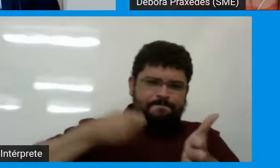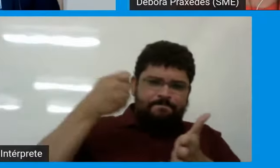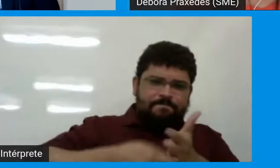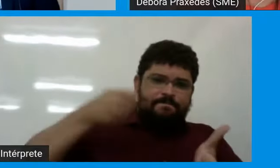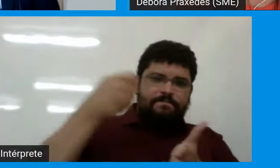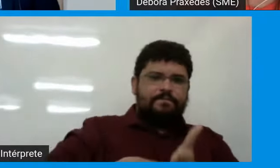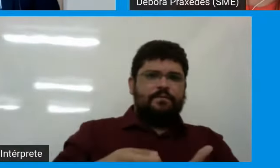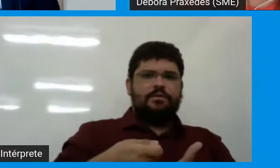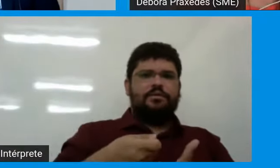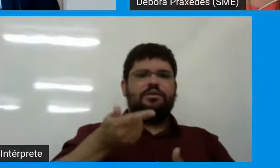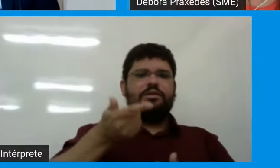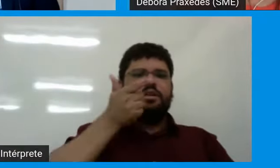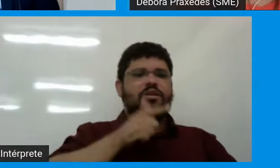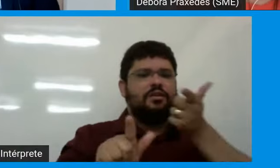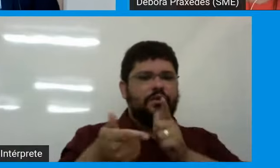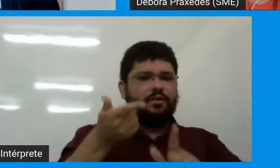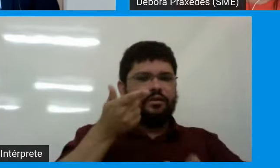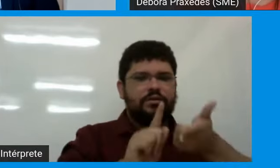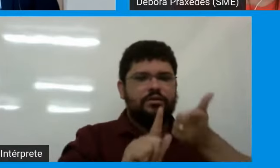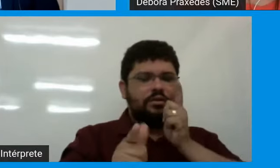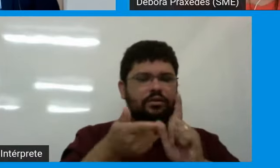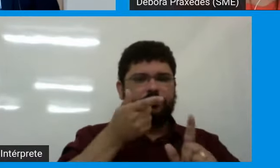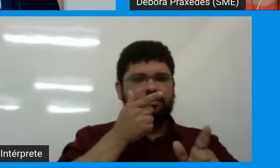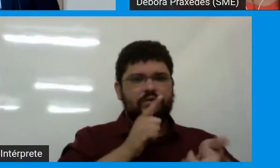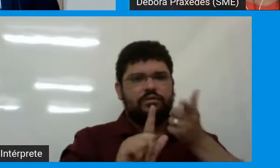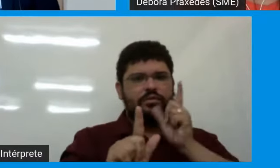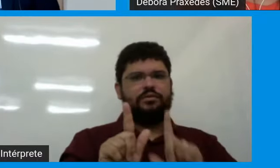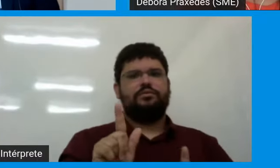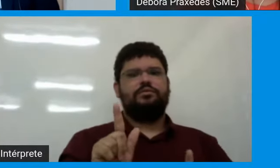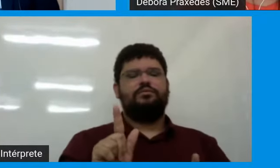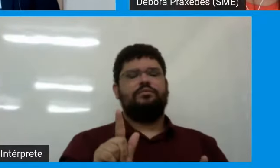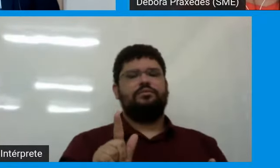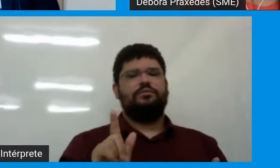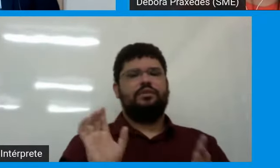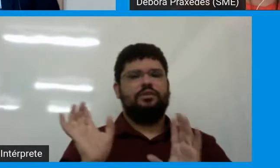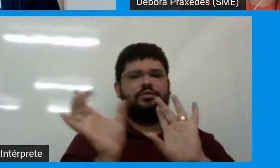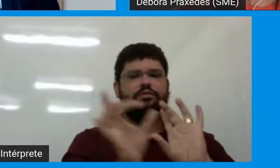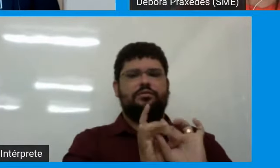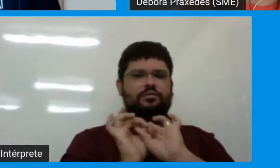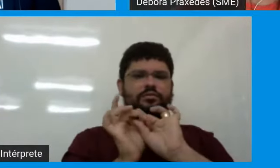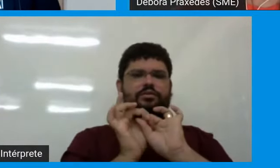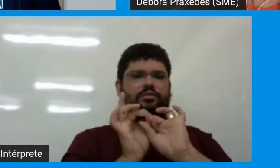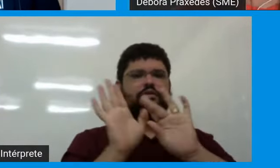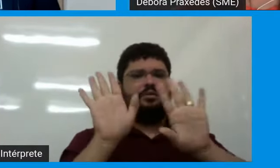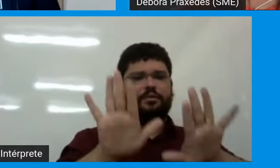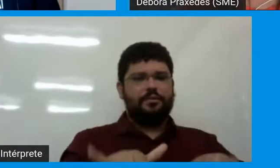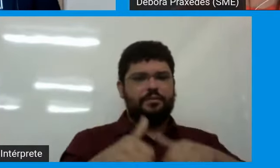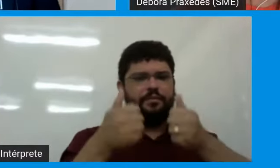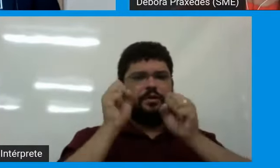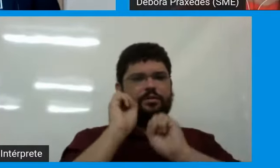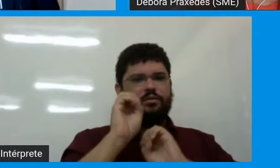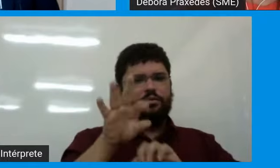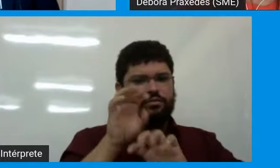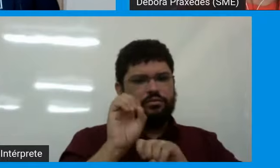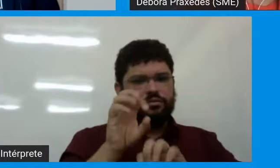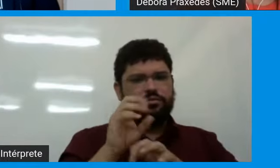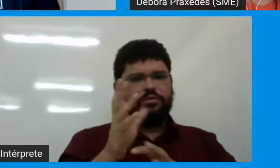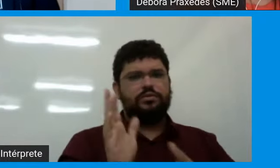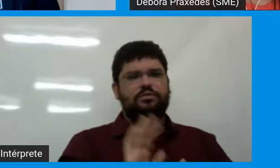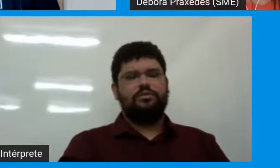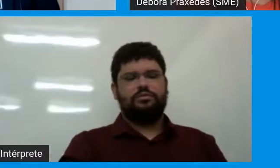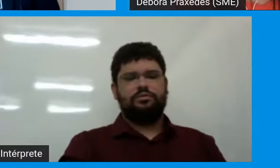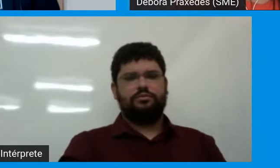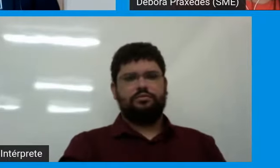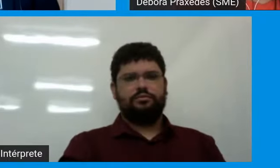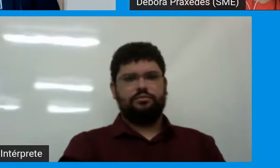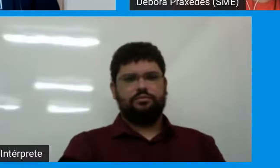ultrapassar esses desafios unidos e tentando buscar melhores metodologias para a nossa sala de aula